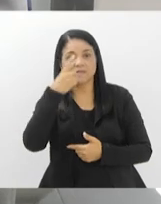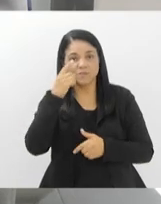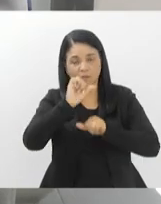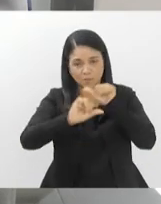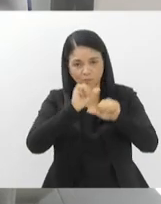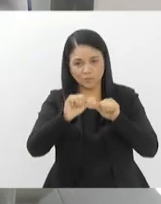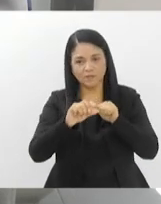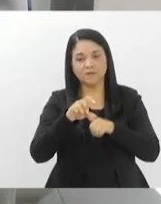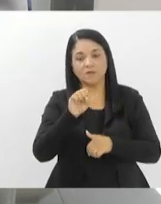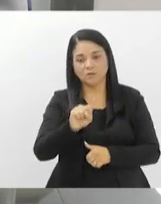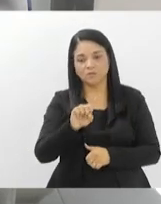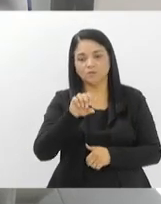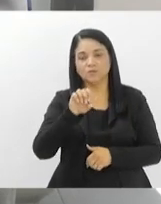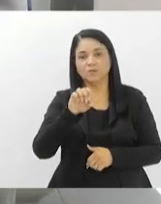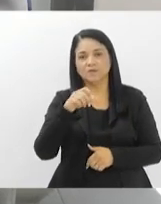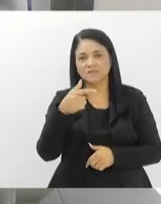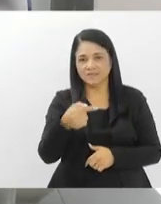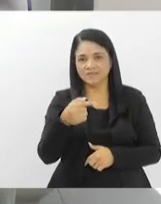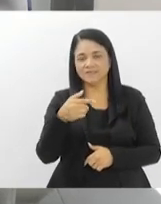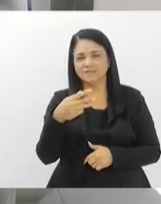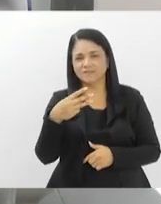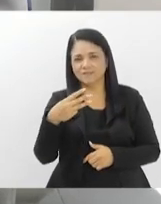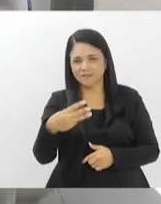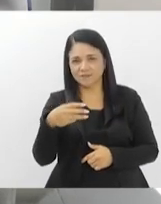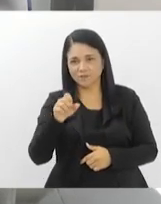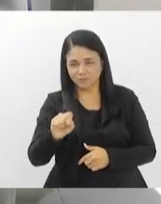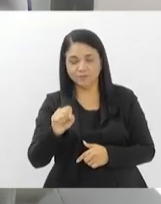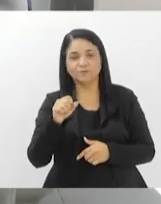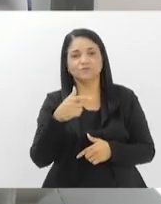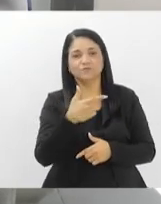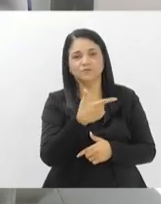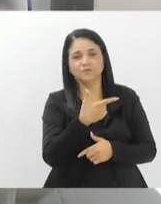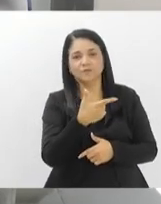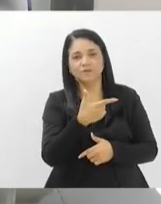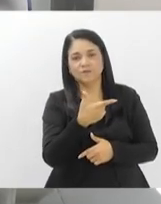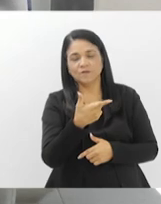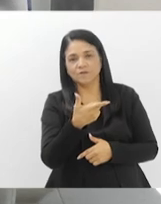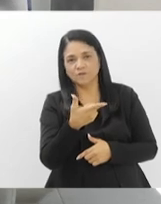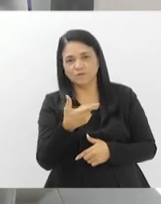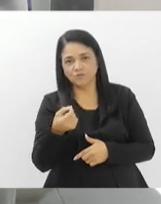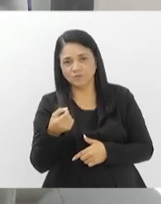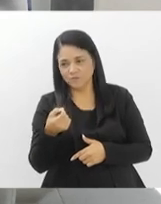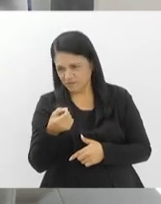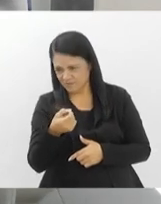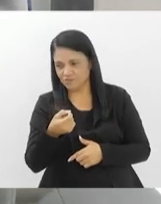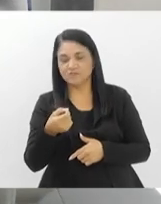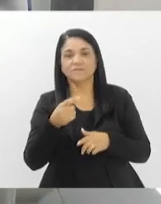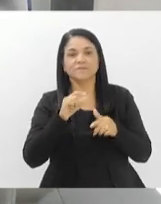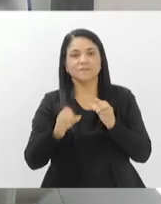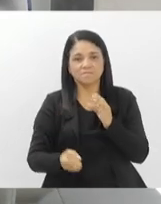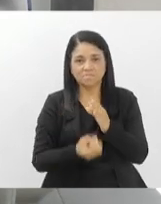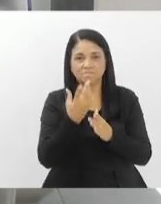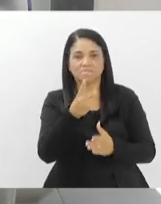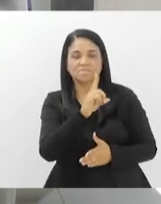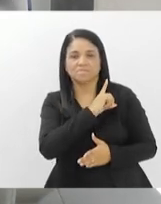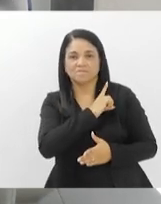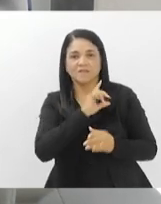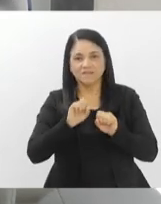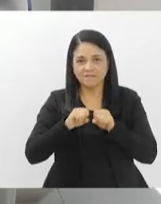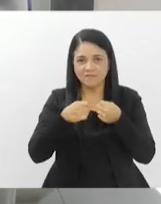lei 8.738, de 20 de fevereiro de 2020, que dispõe sobre a criação da Delegacia de Defesa